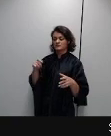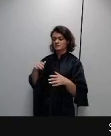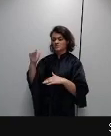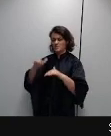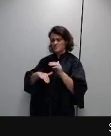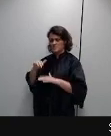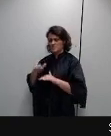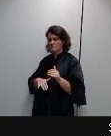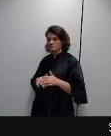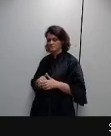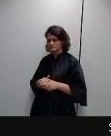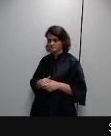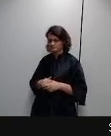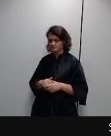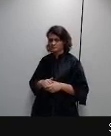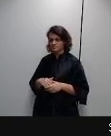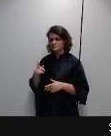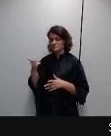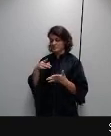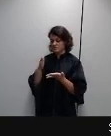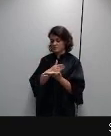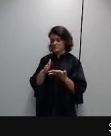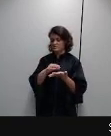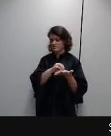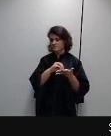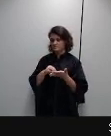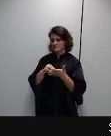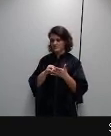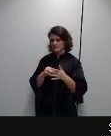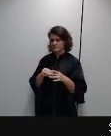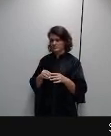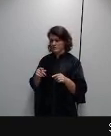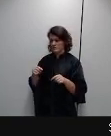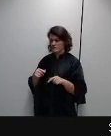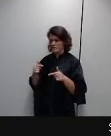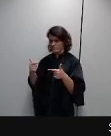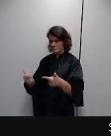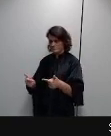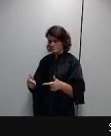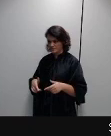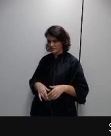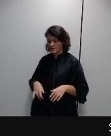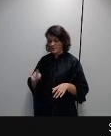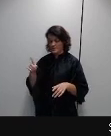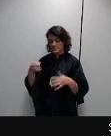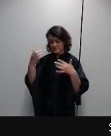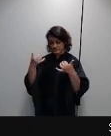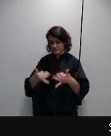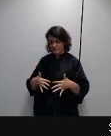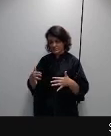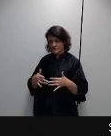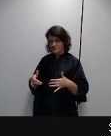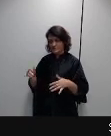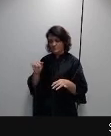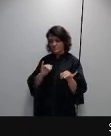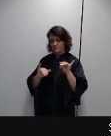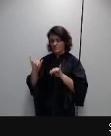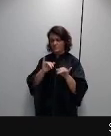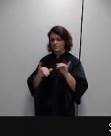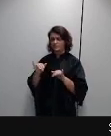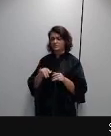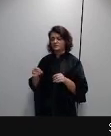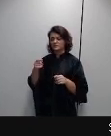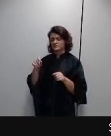de existência da obrigação aliás de esclarecimento a nota-se que em setembro do ano